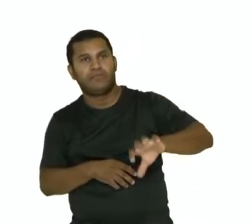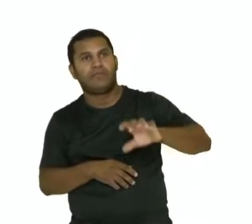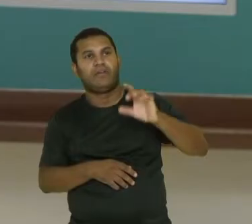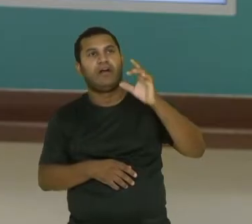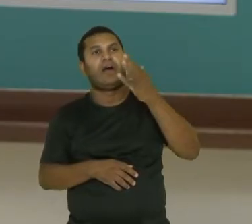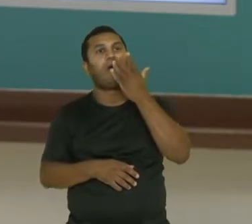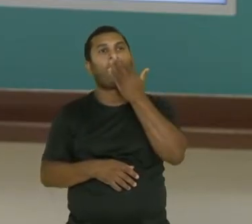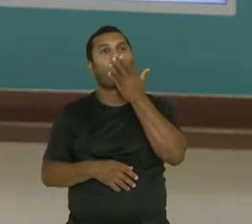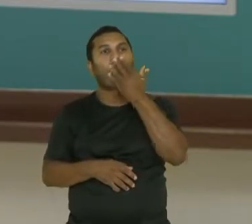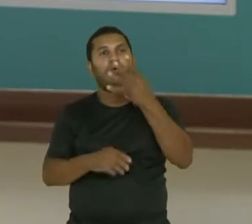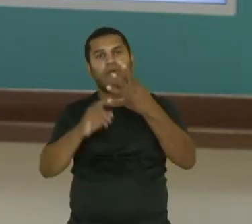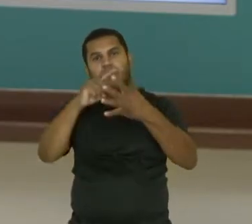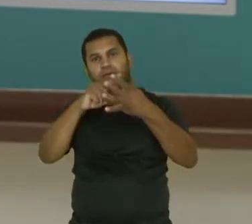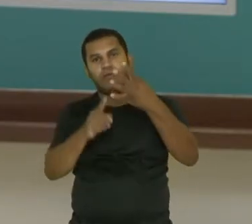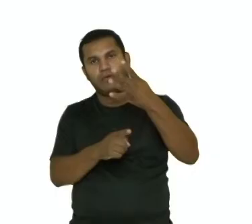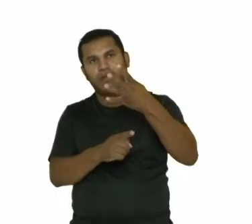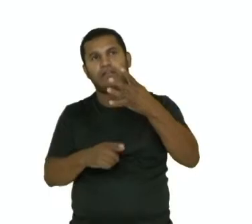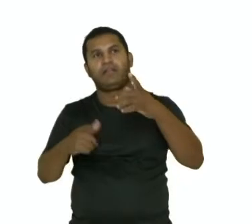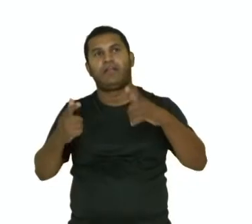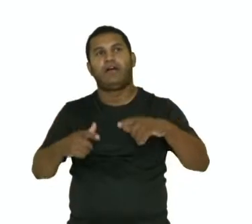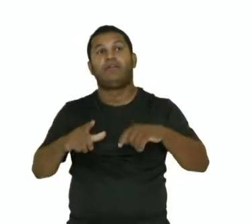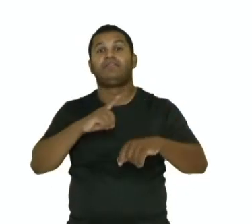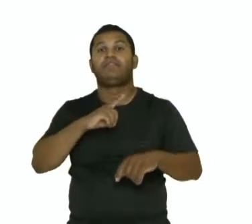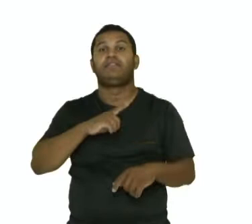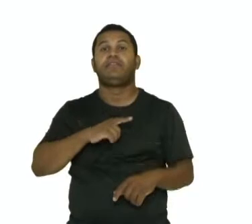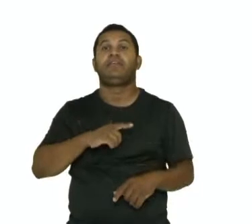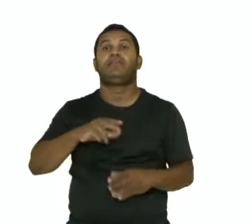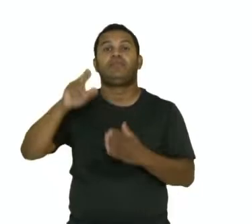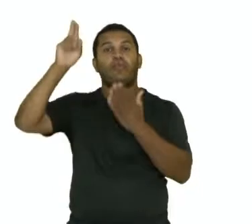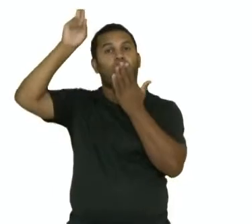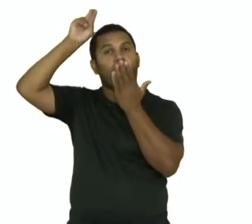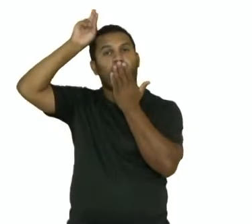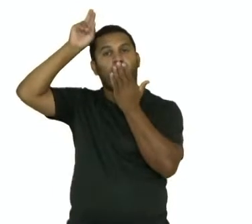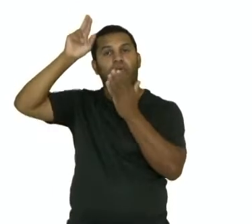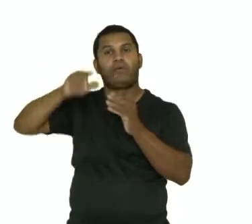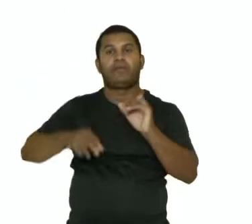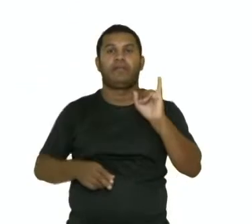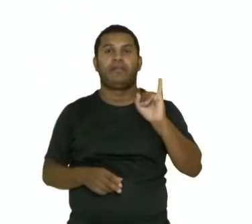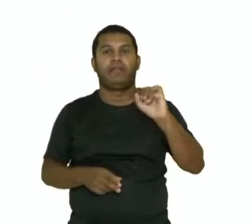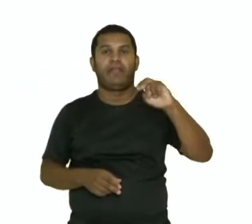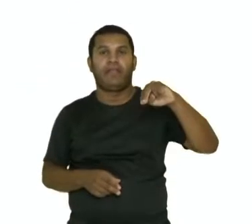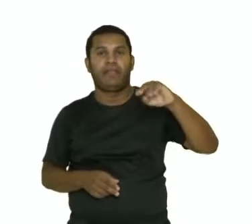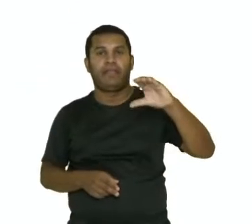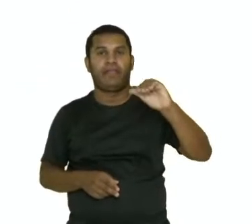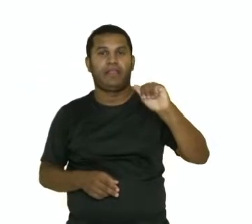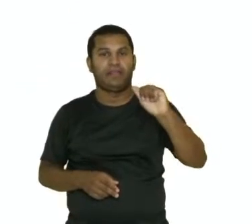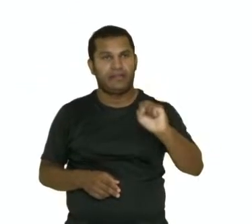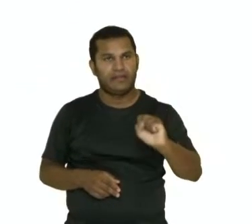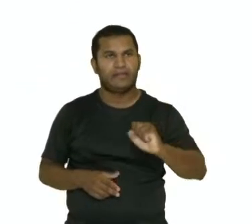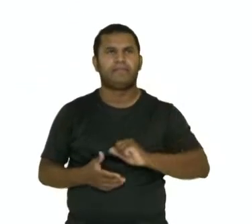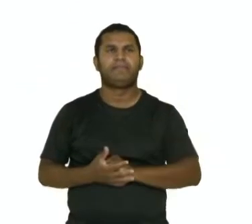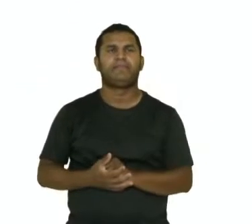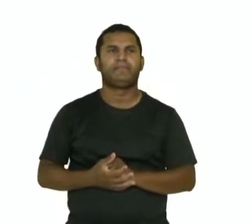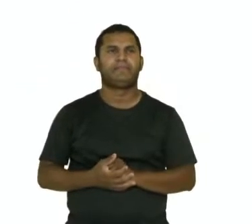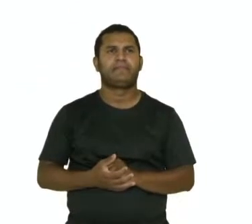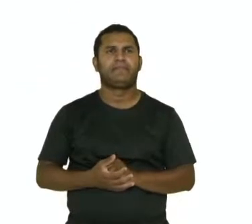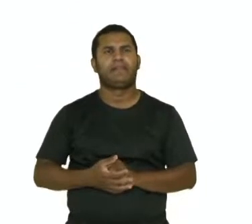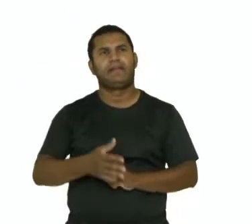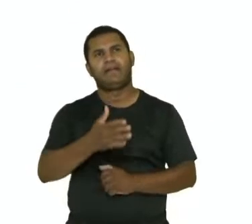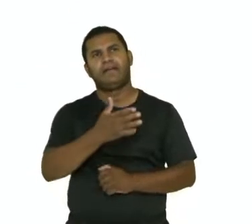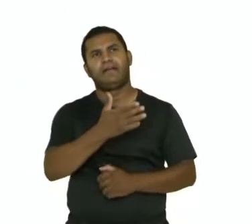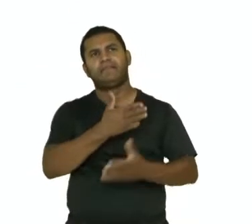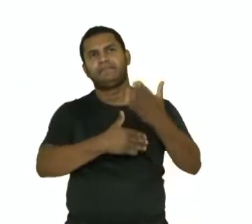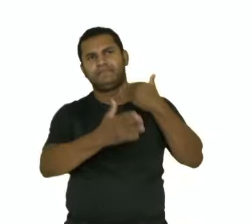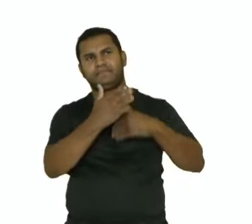que foi tomada pelo Império Inca, tá? Então aqui, ó, poucos anos após a conquista de Tenochtitlan, capital do